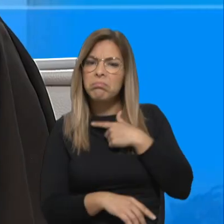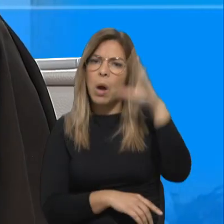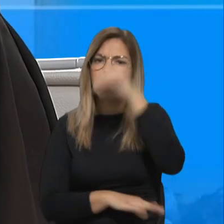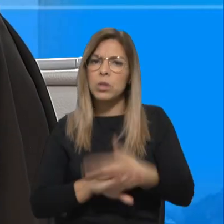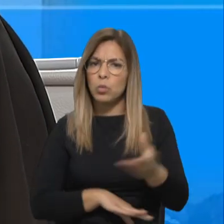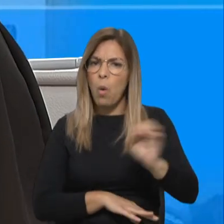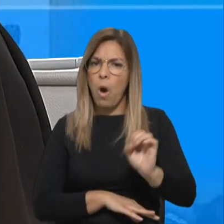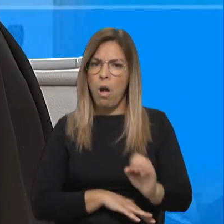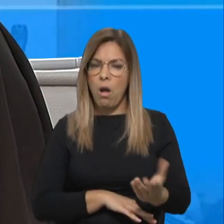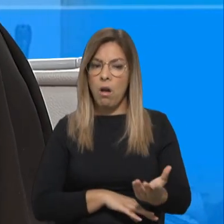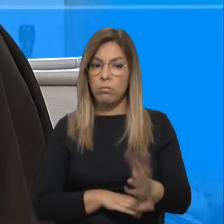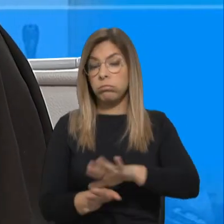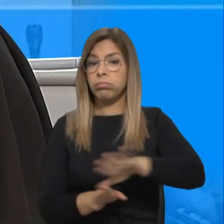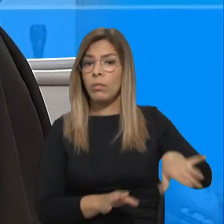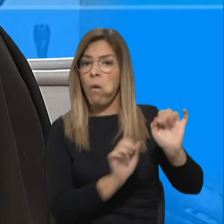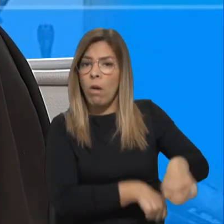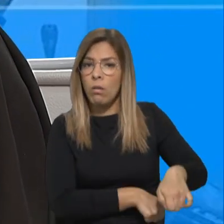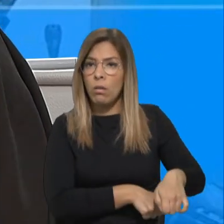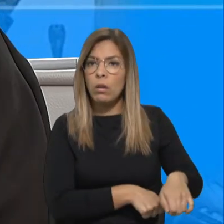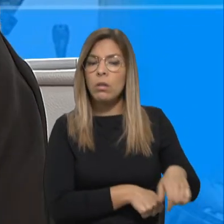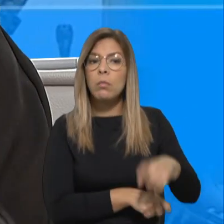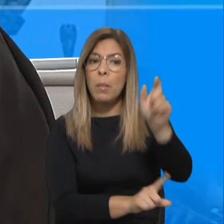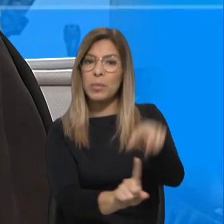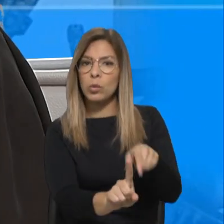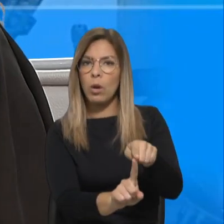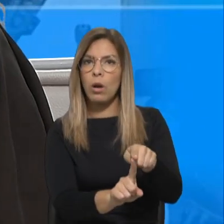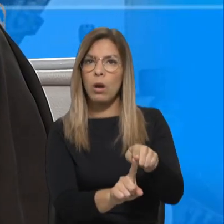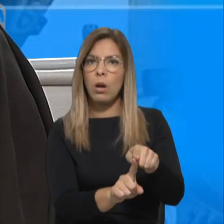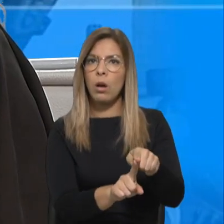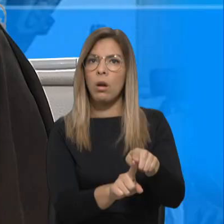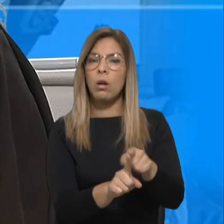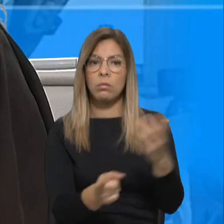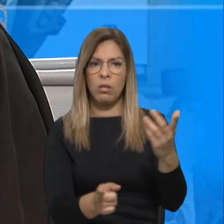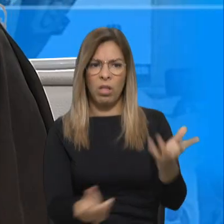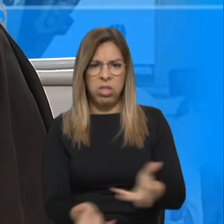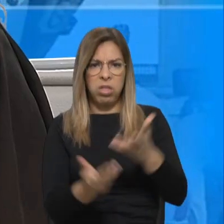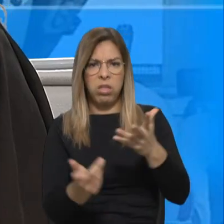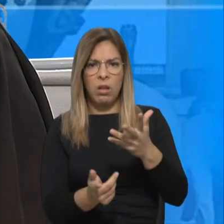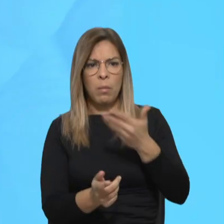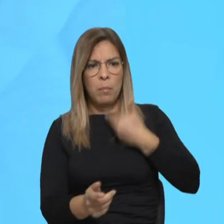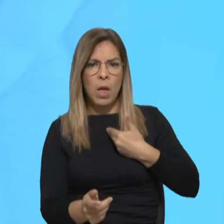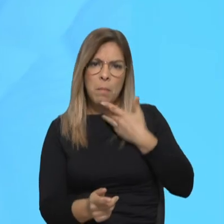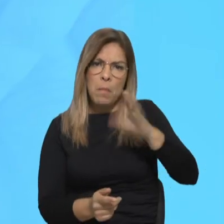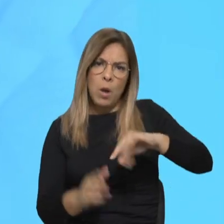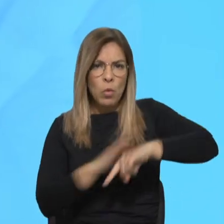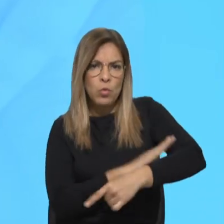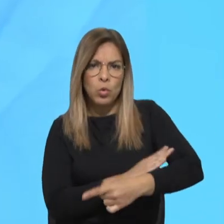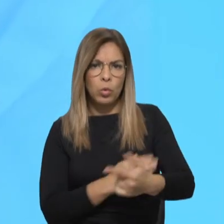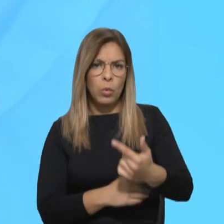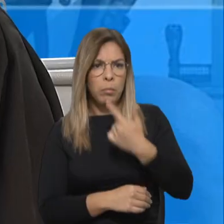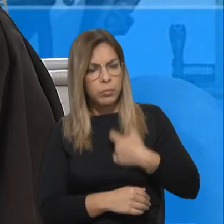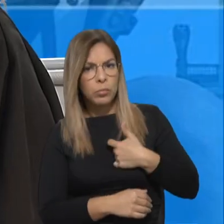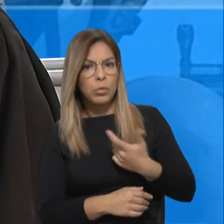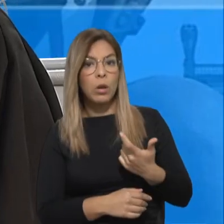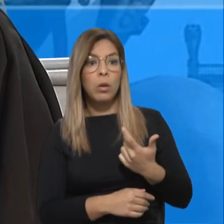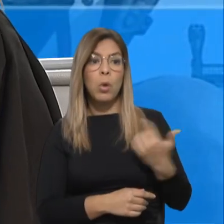sexual. E a pessoa, com toda a legitimidade, pode dizer assim, então, mas se é vago, porque é que não me pediram para dar mais detalhes? É que o segundo grupo já